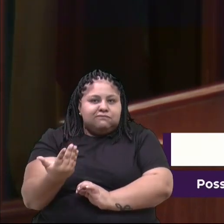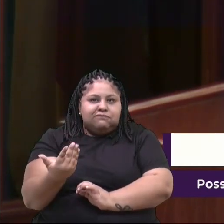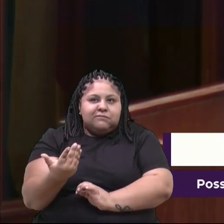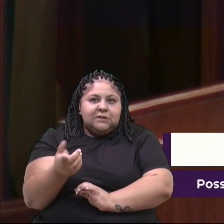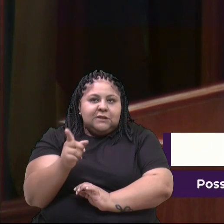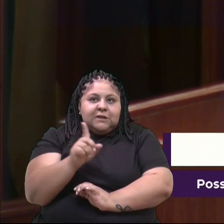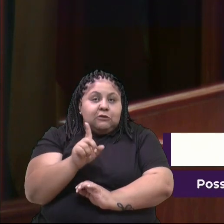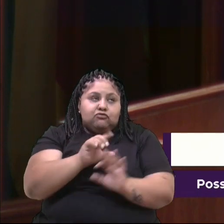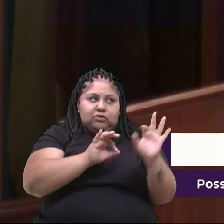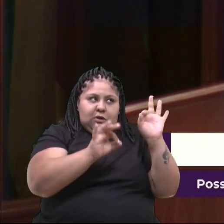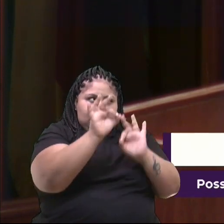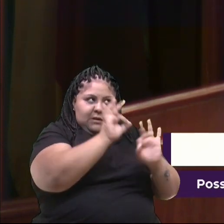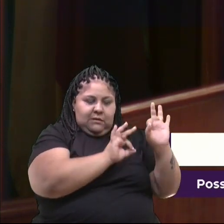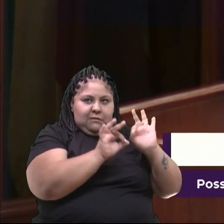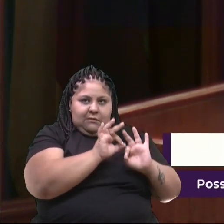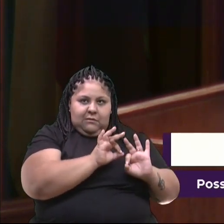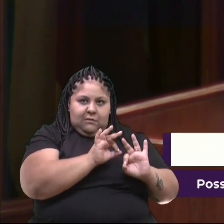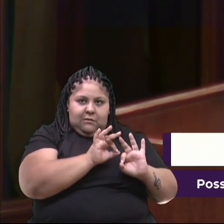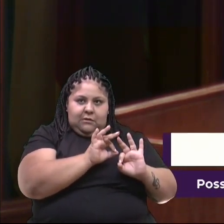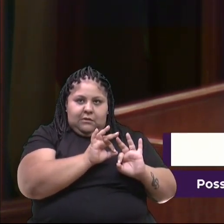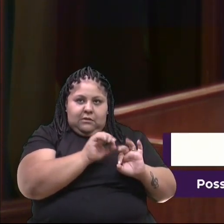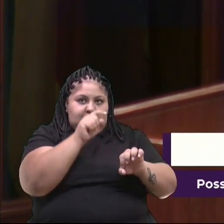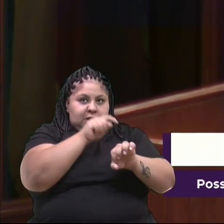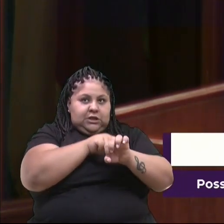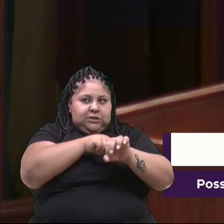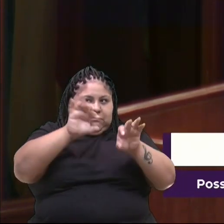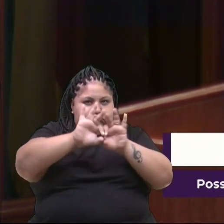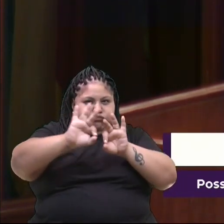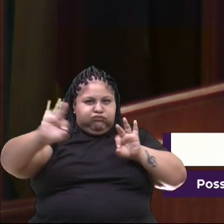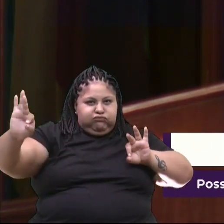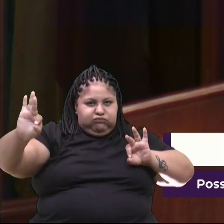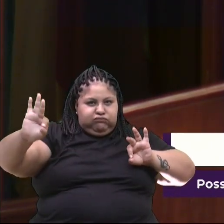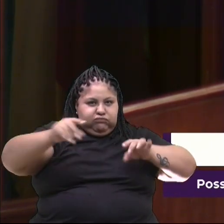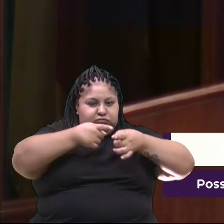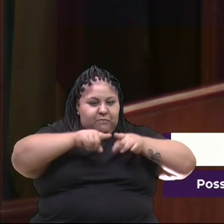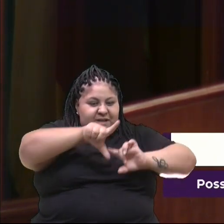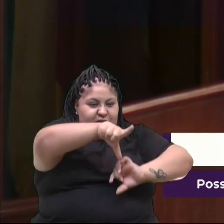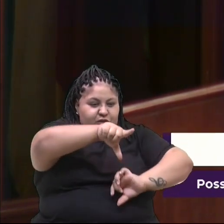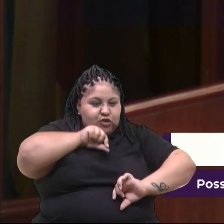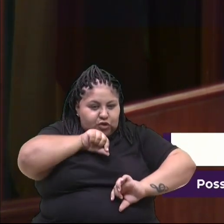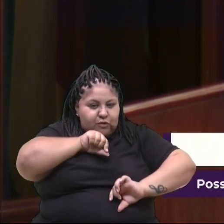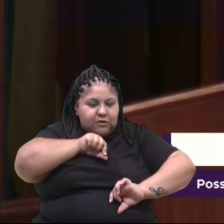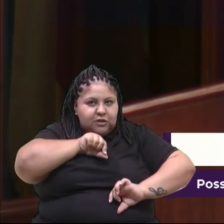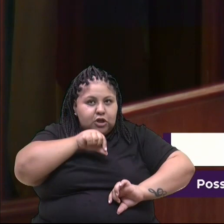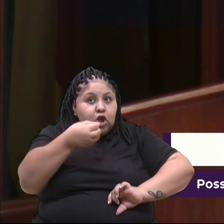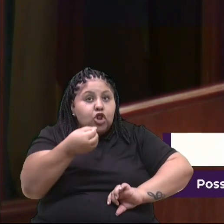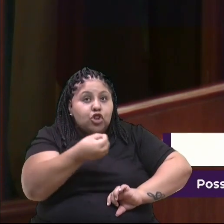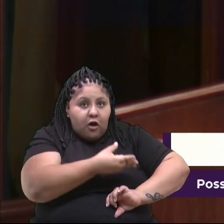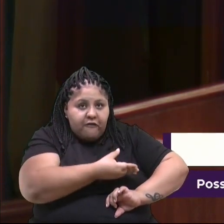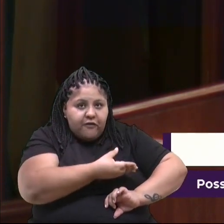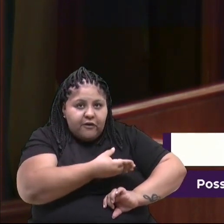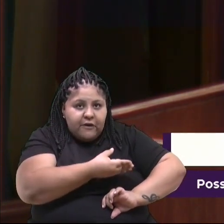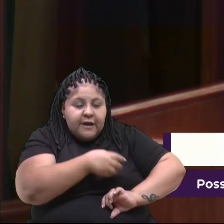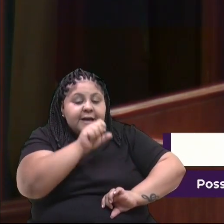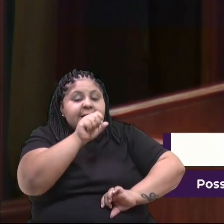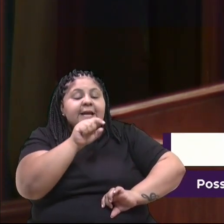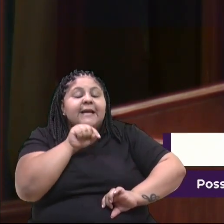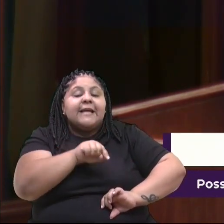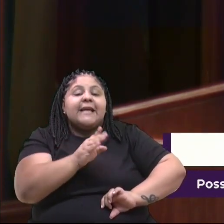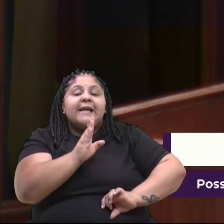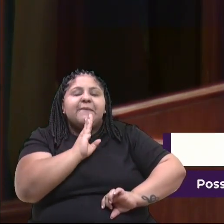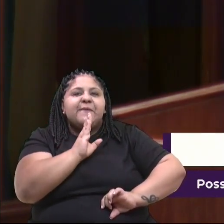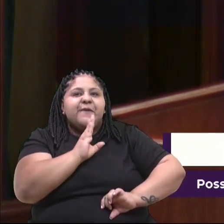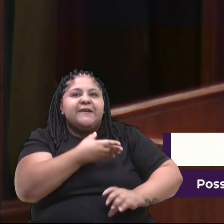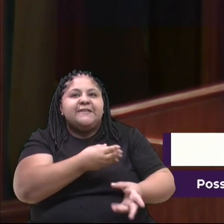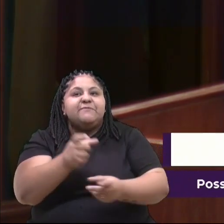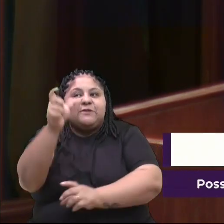um plano de longo prazo, mas uma decisão que era muito recente. Sim, porque quem me conhece, e